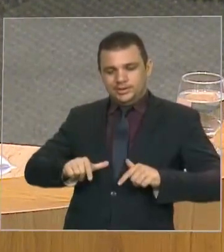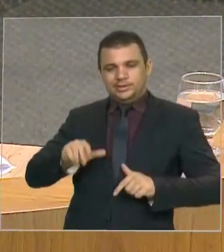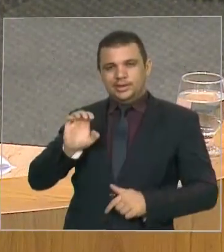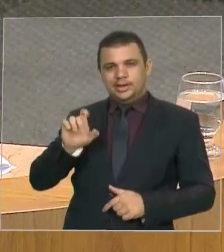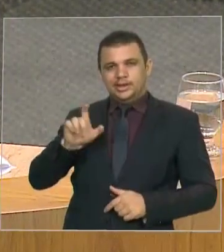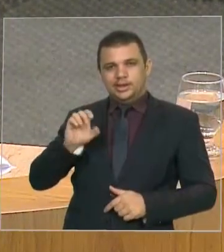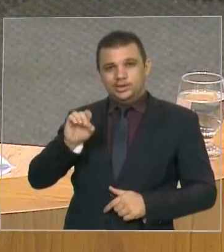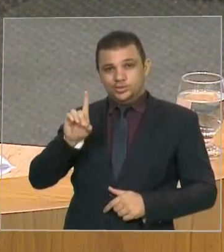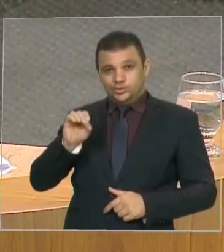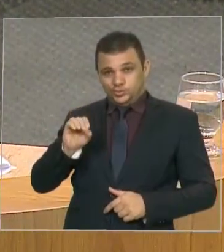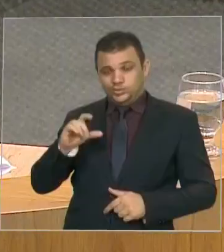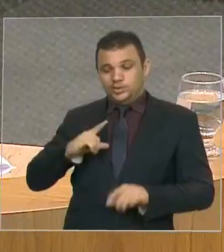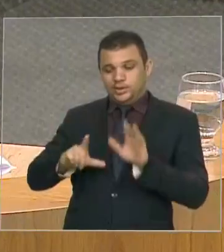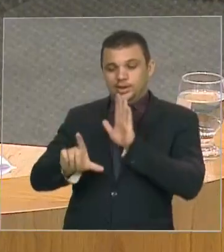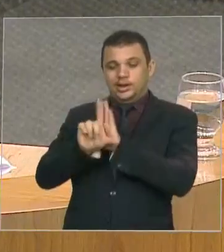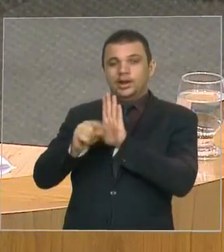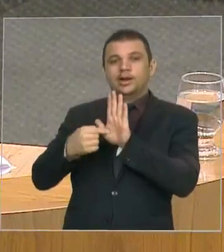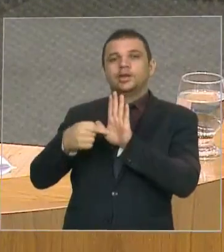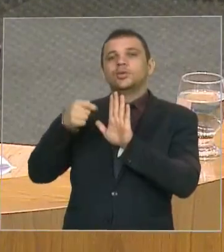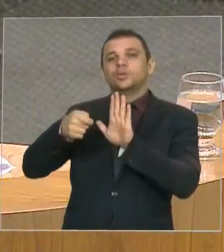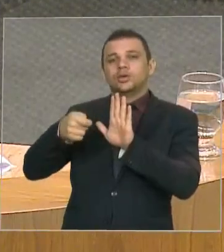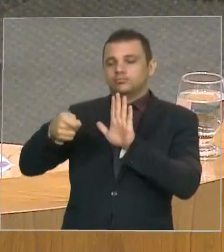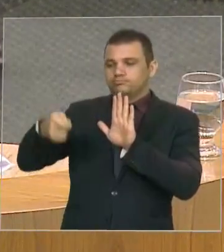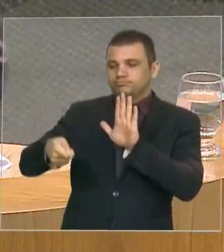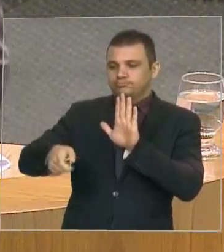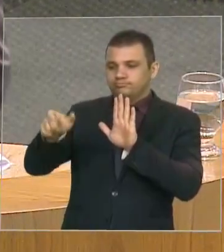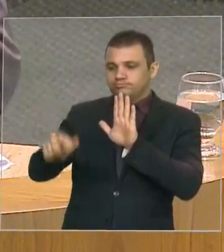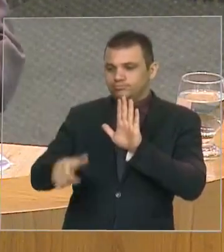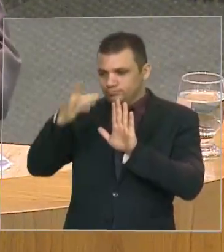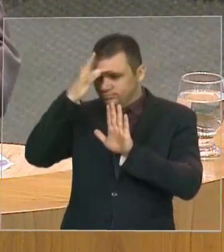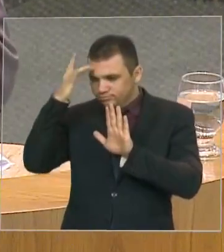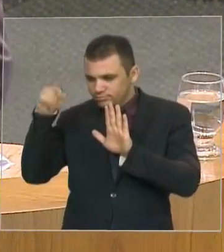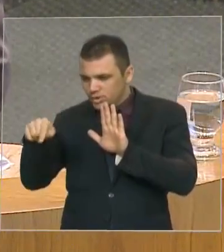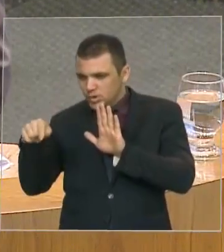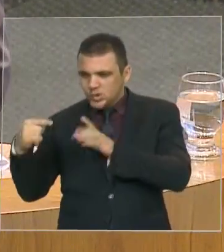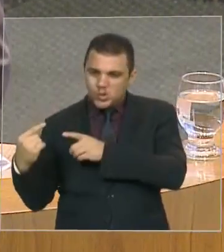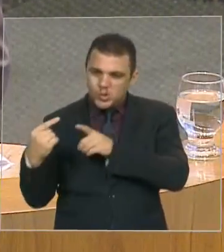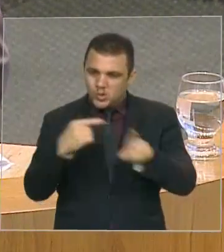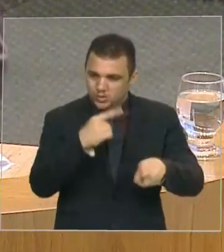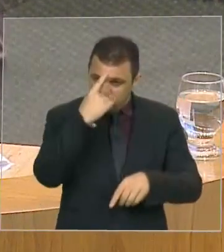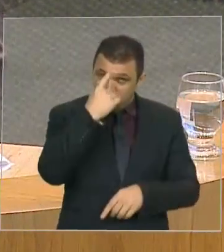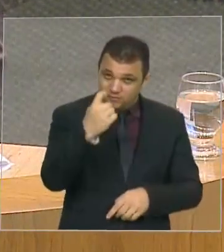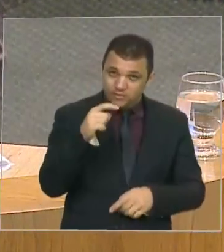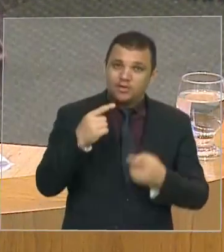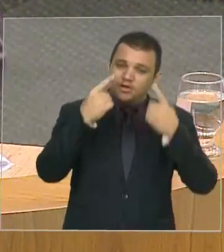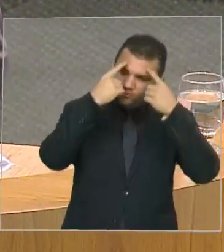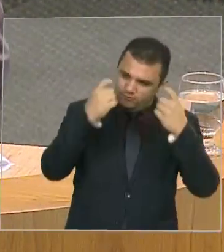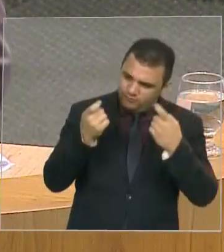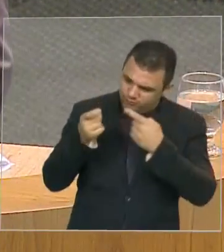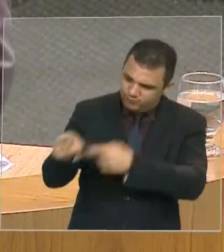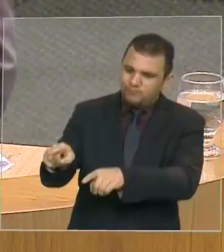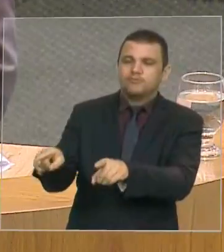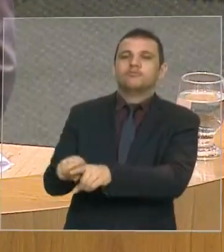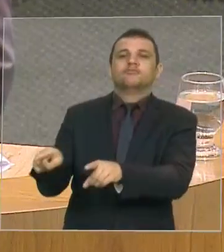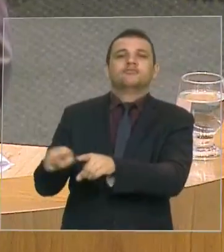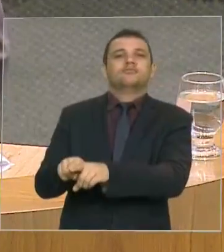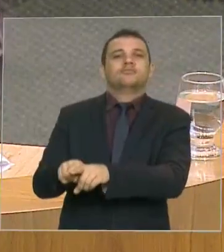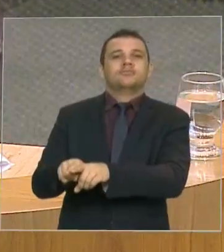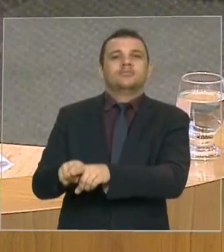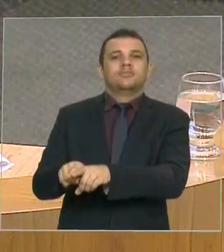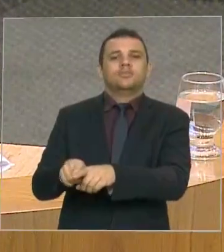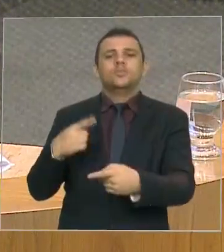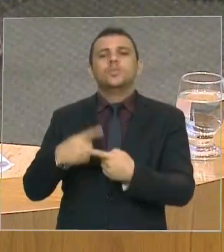olho por olho e dente por dente, era uma forma de coibir a violência da época. Porque se alguém de uma